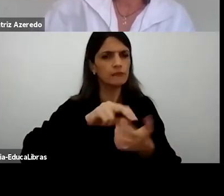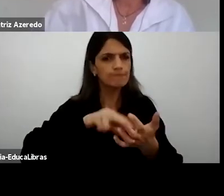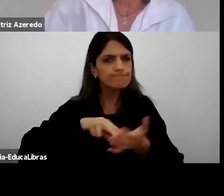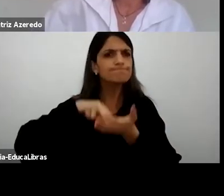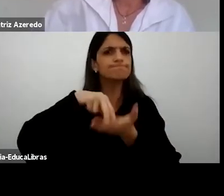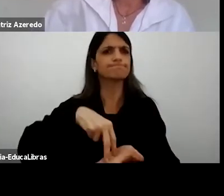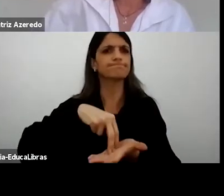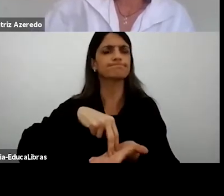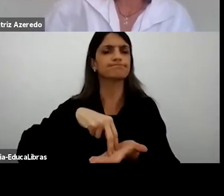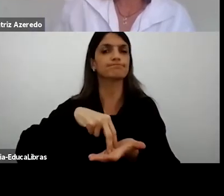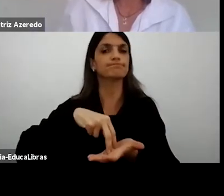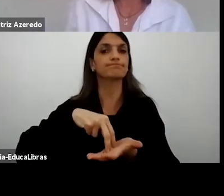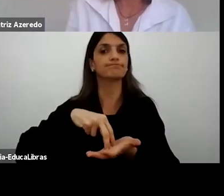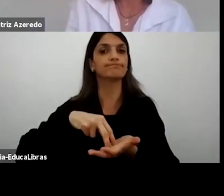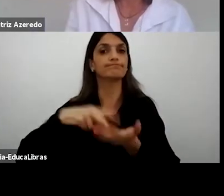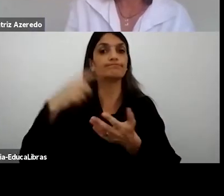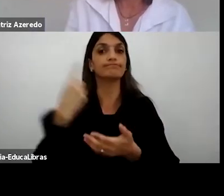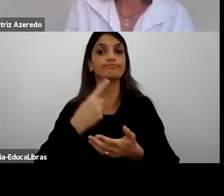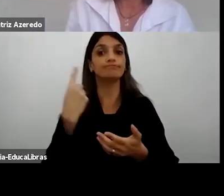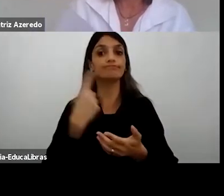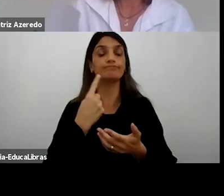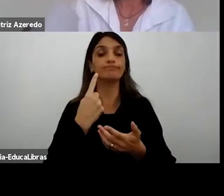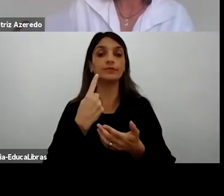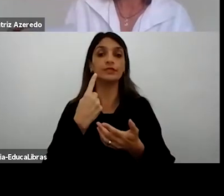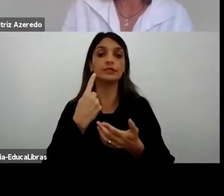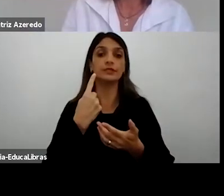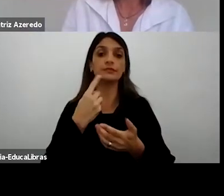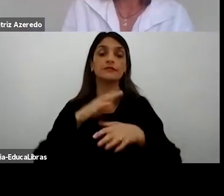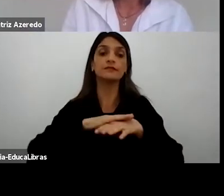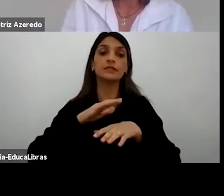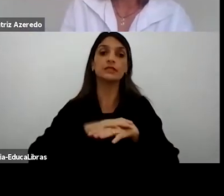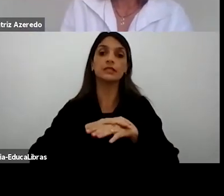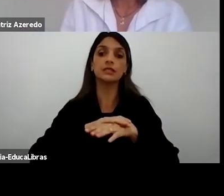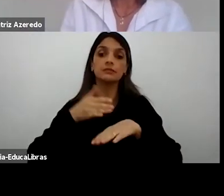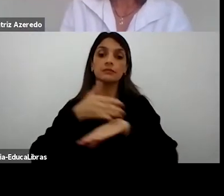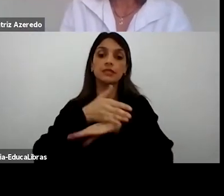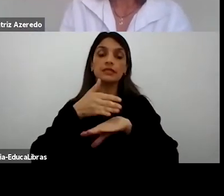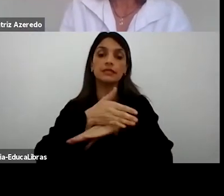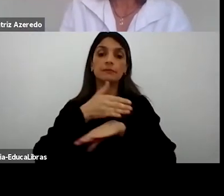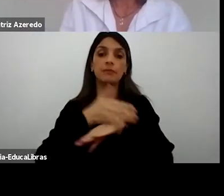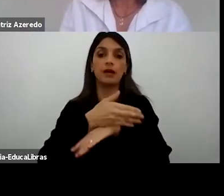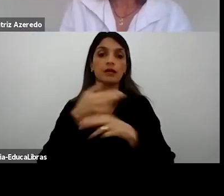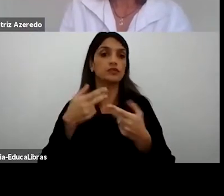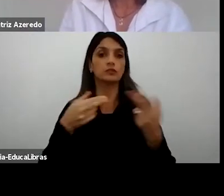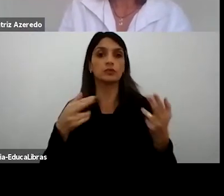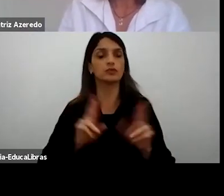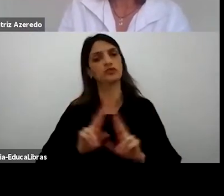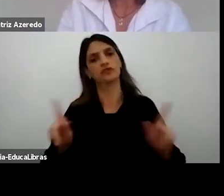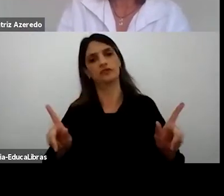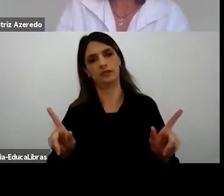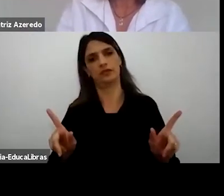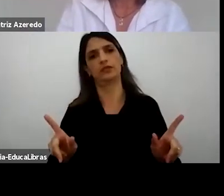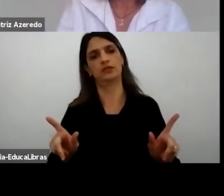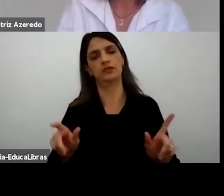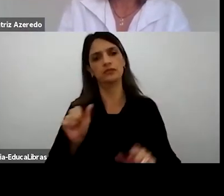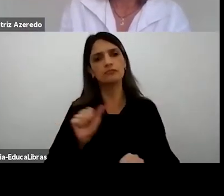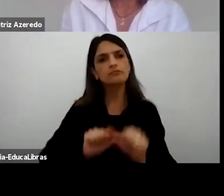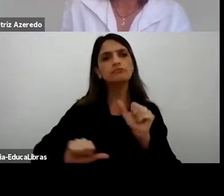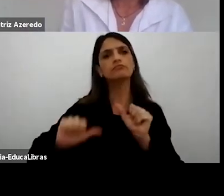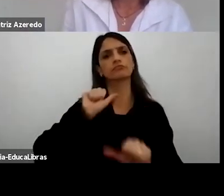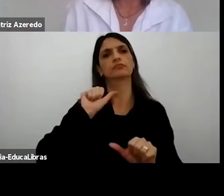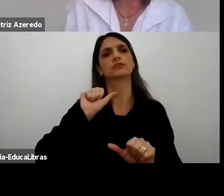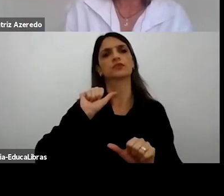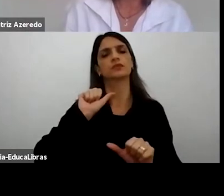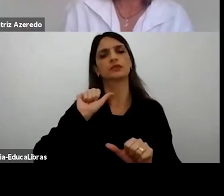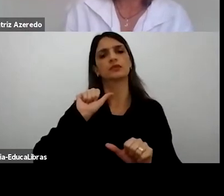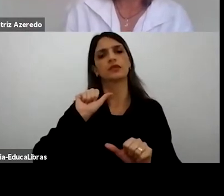primeiro passo para a gente querer fazer parte de um algo diferente, né? Transformar a nossa prática